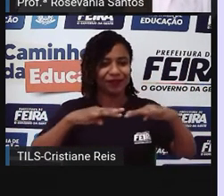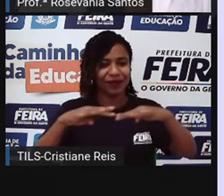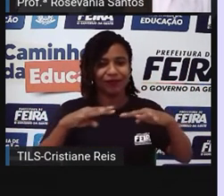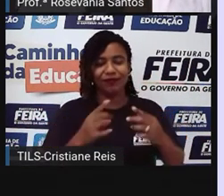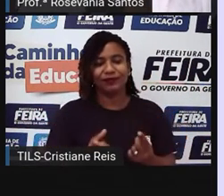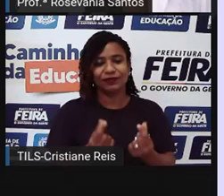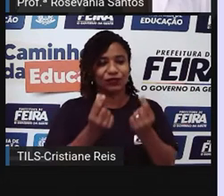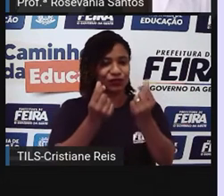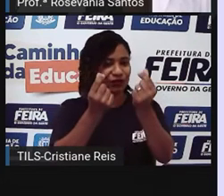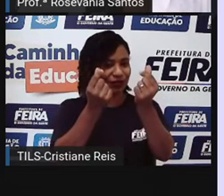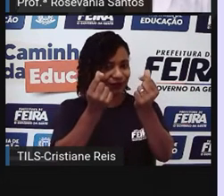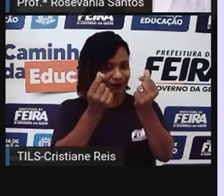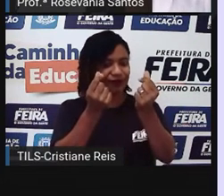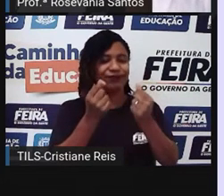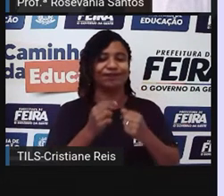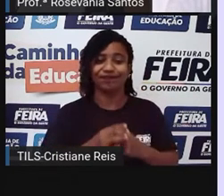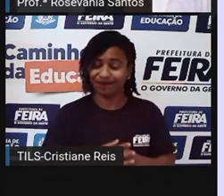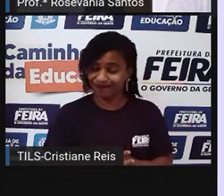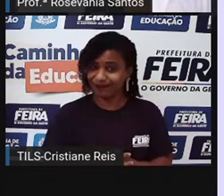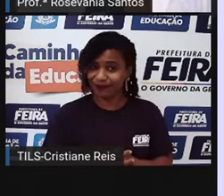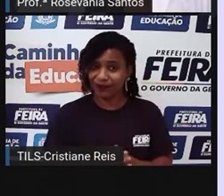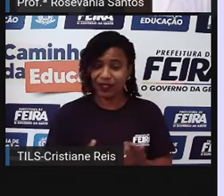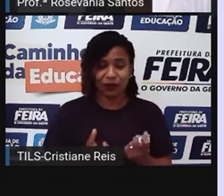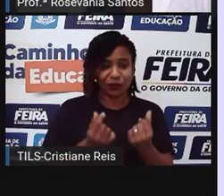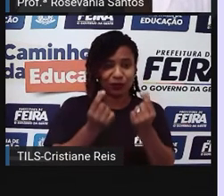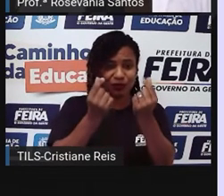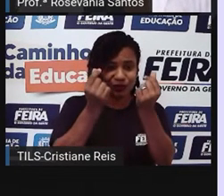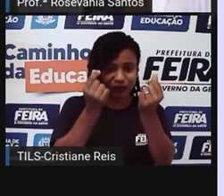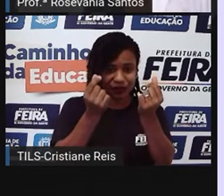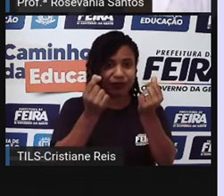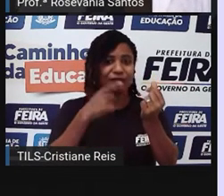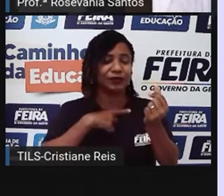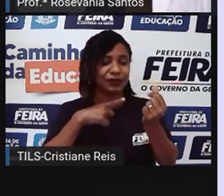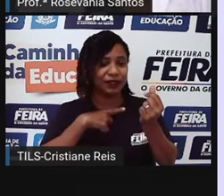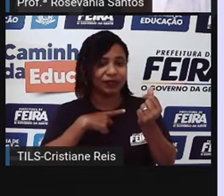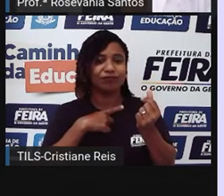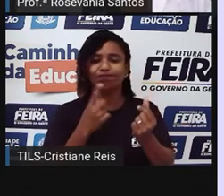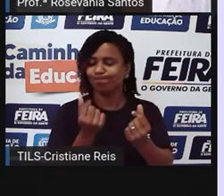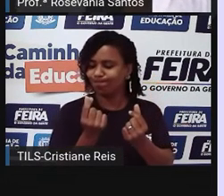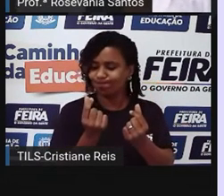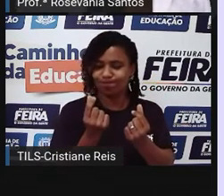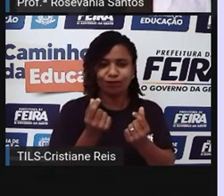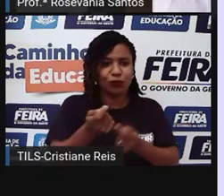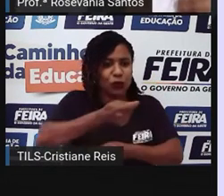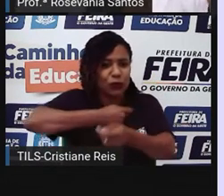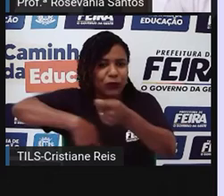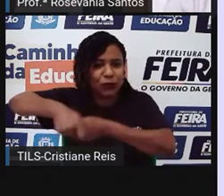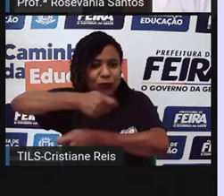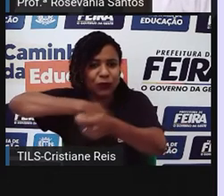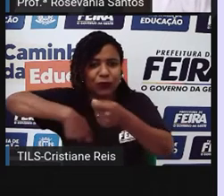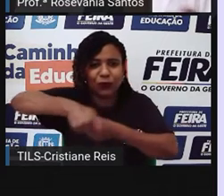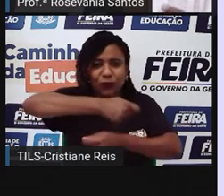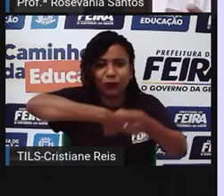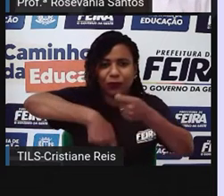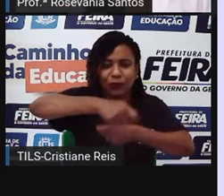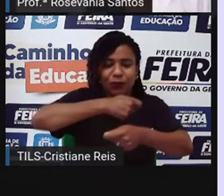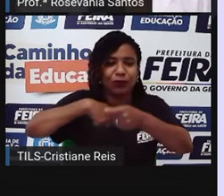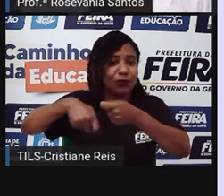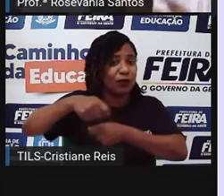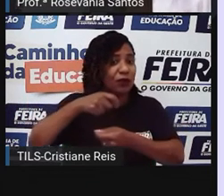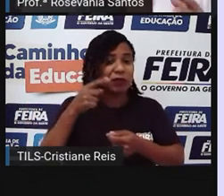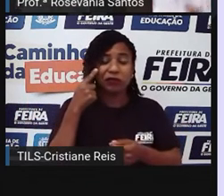de investimento. Então, o dinheiro, ele está indo e voltando, entrando e saindo dos mais diversos tipos de contas, sem a